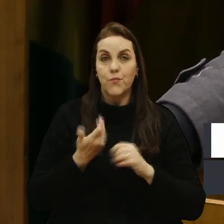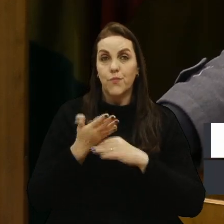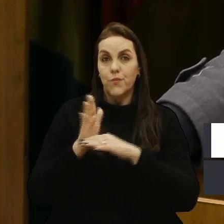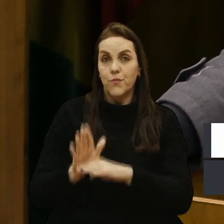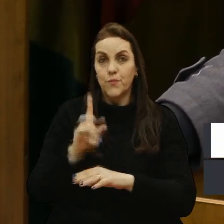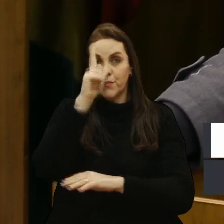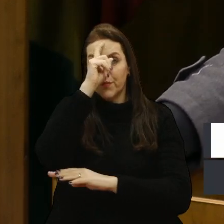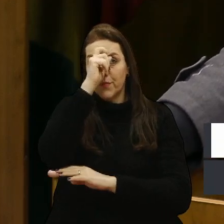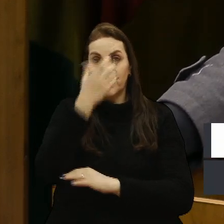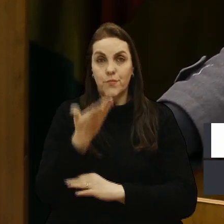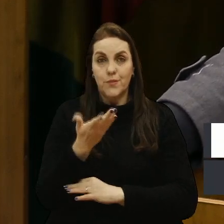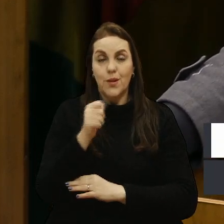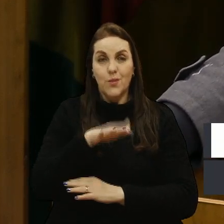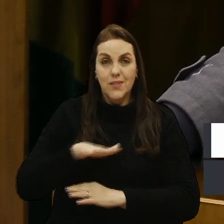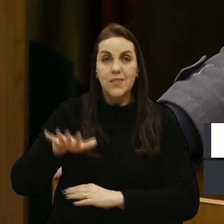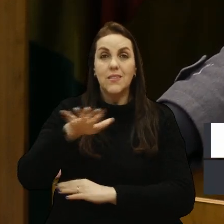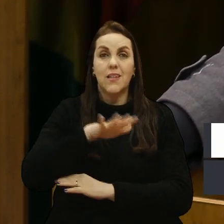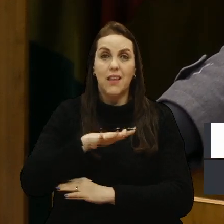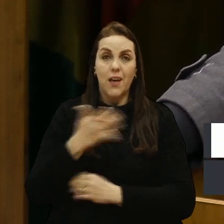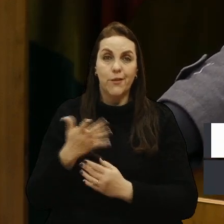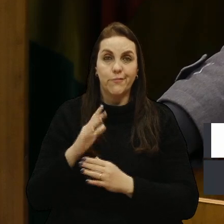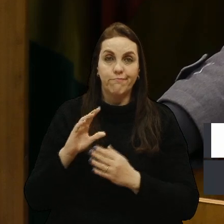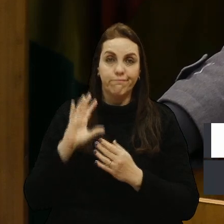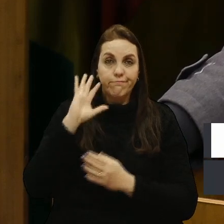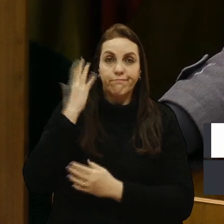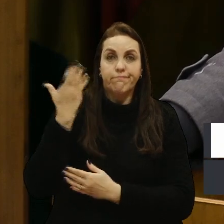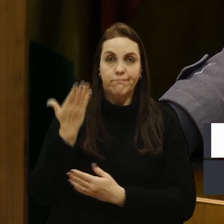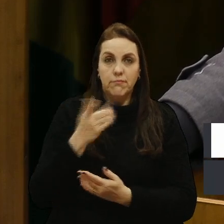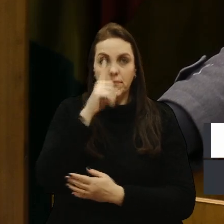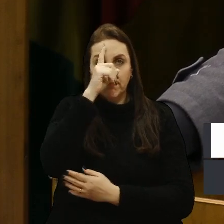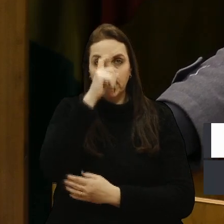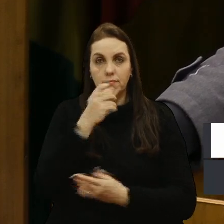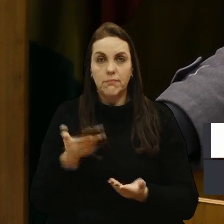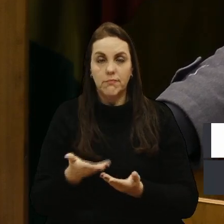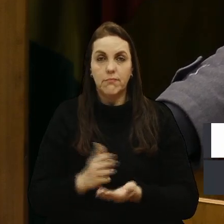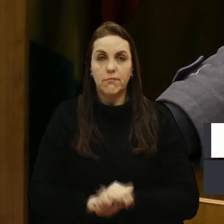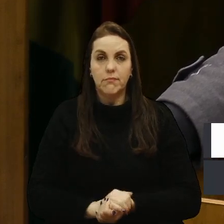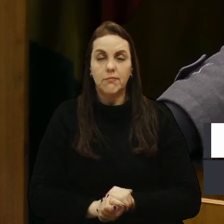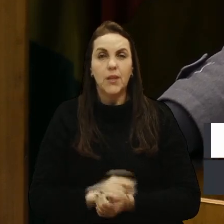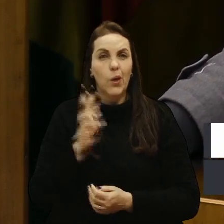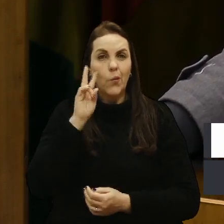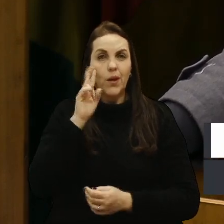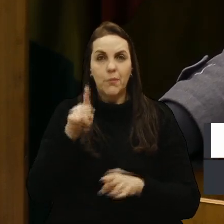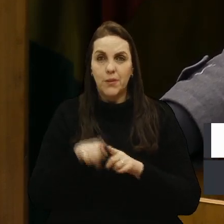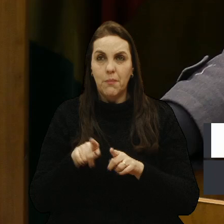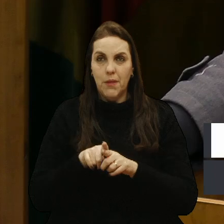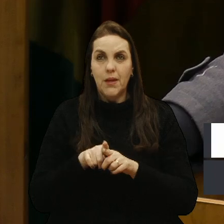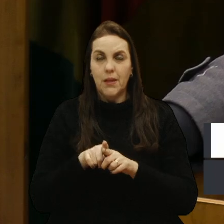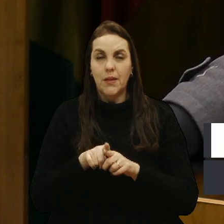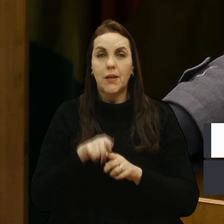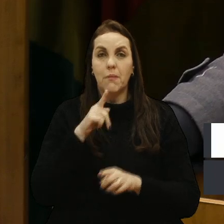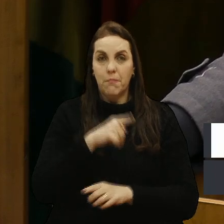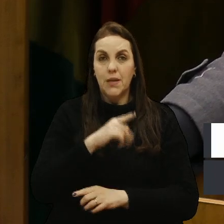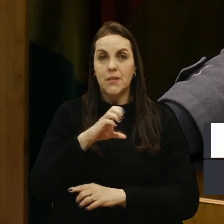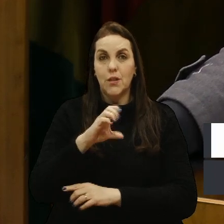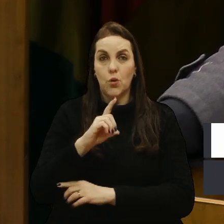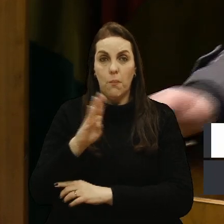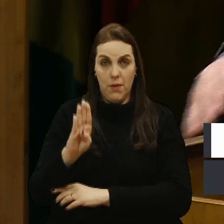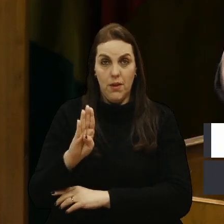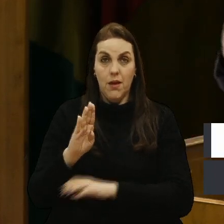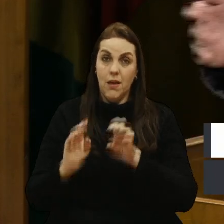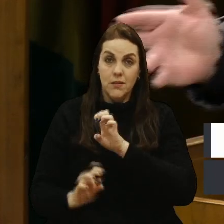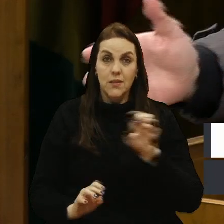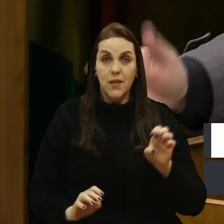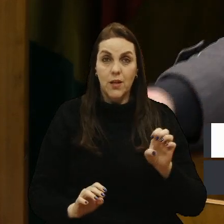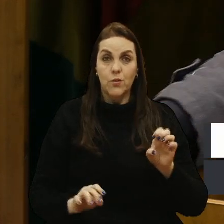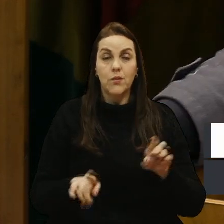hospital nesse cenário que o hospital atravessa. Eu lembro também, citando o PCdoB, que está ao lado esquerdo, né? Eu quero citar agora